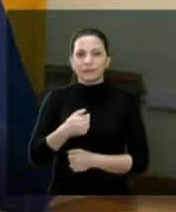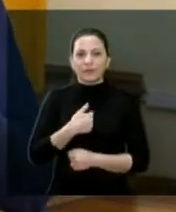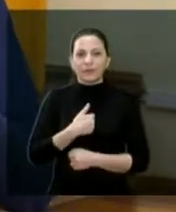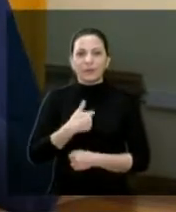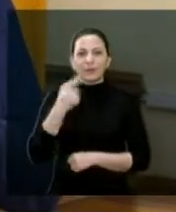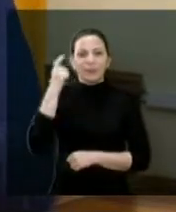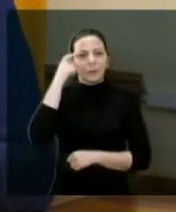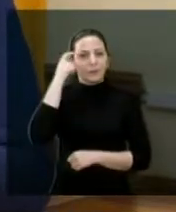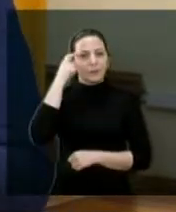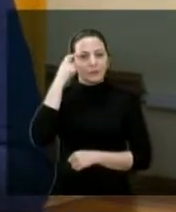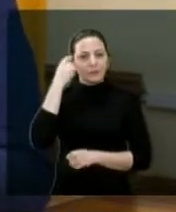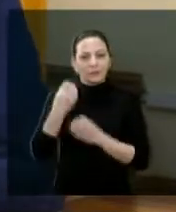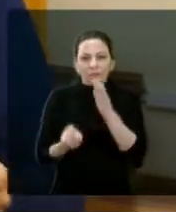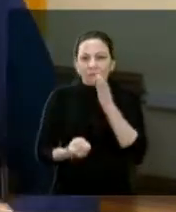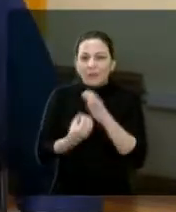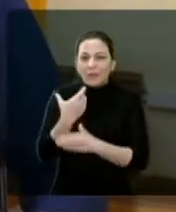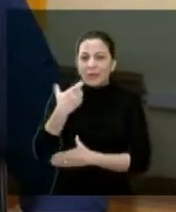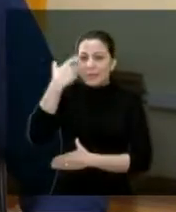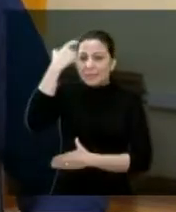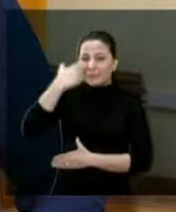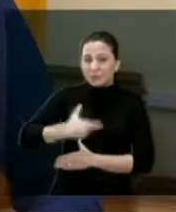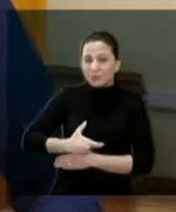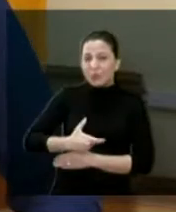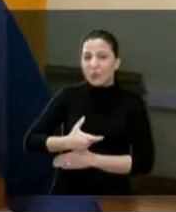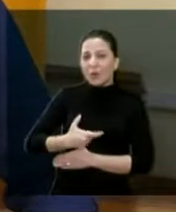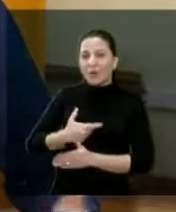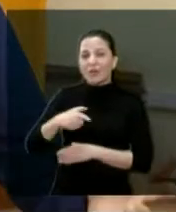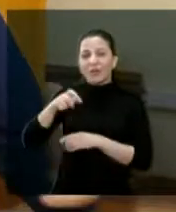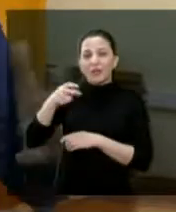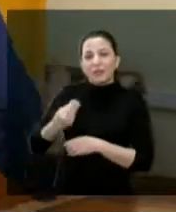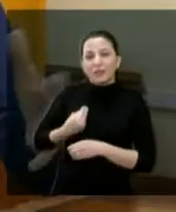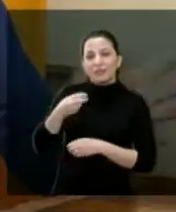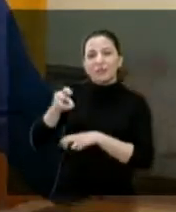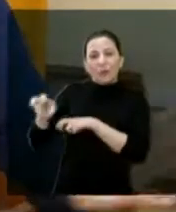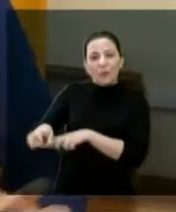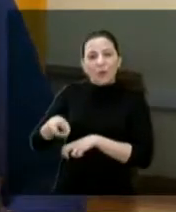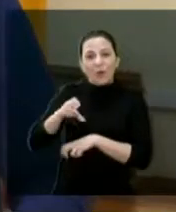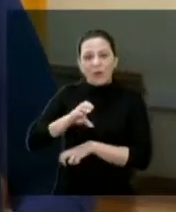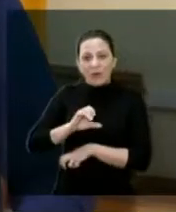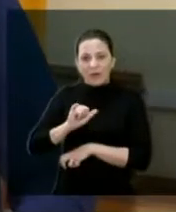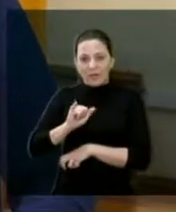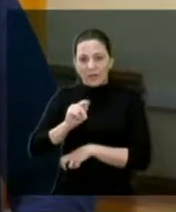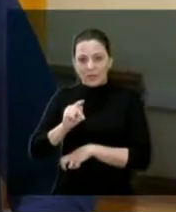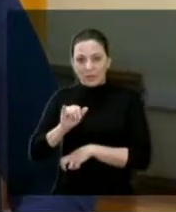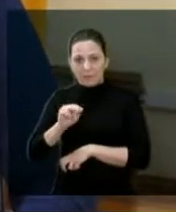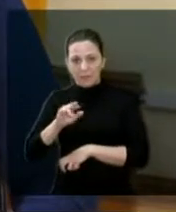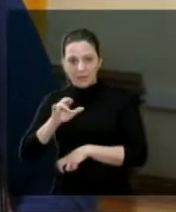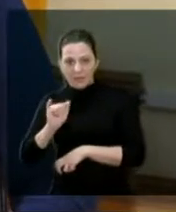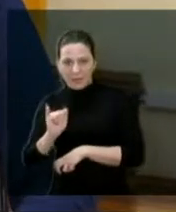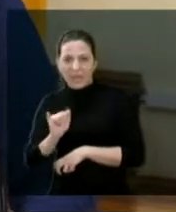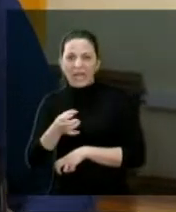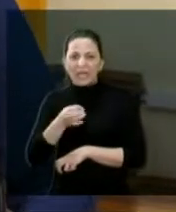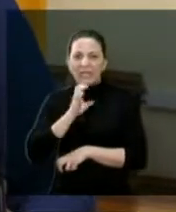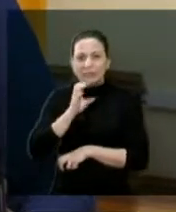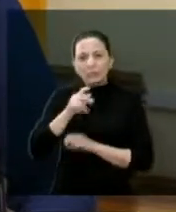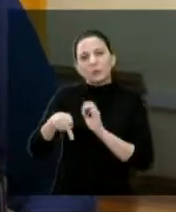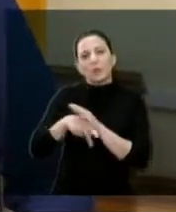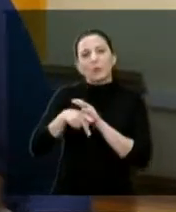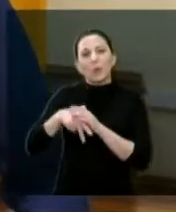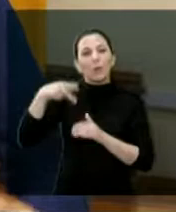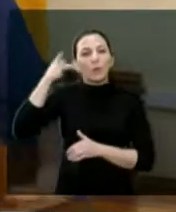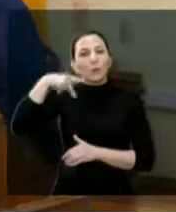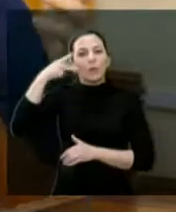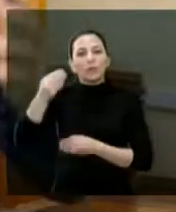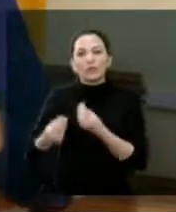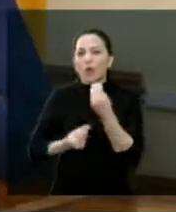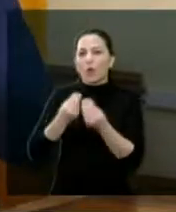criar um personagem, né, que era um caipira político crítico, um crítico caipira político. O De Santis, como assim? O Manso falou, para com